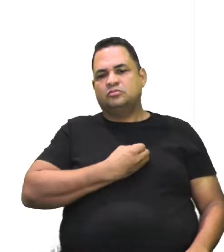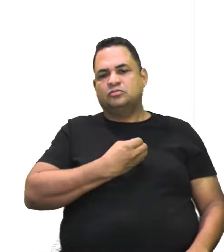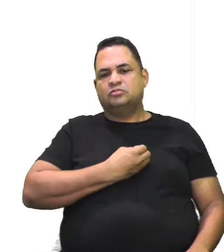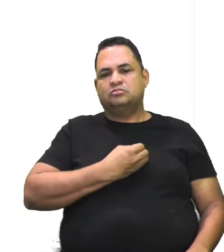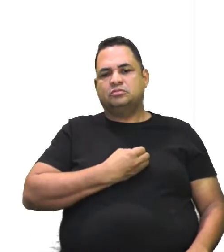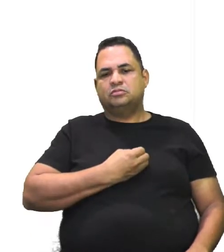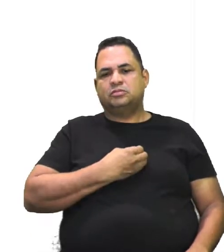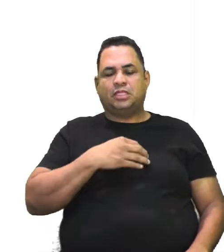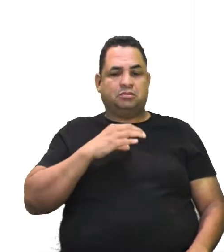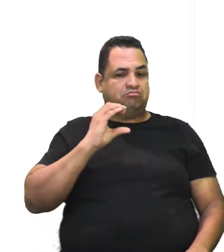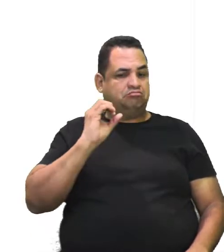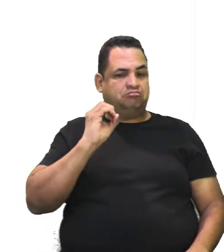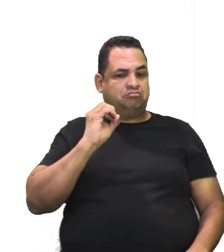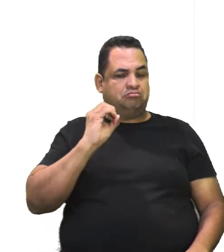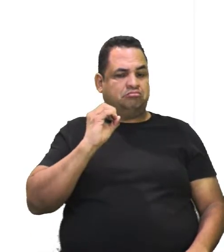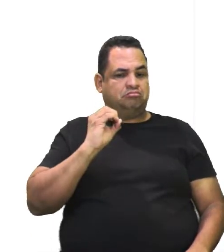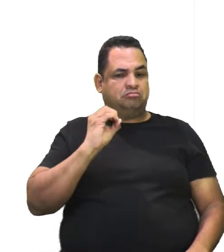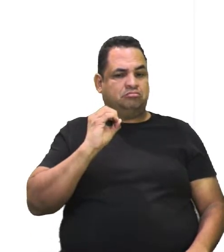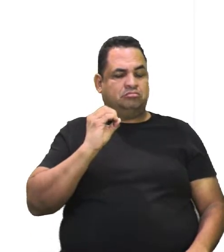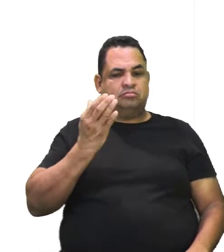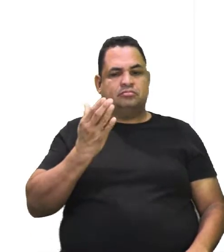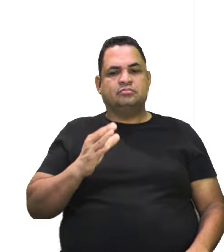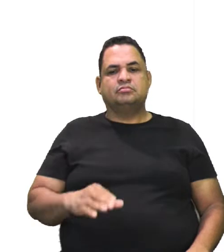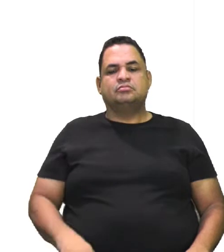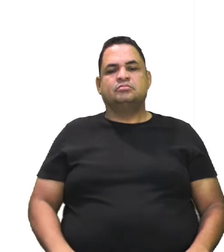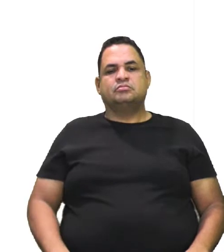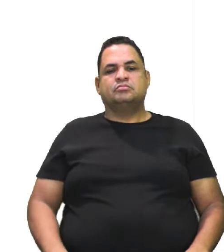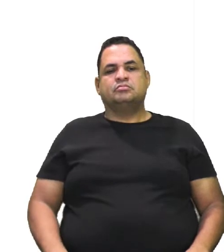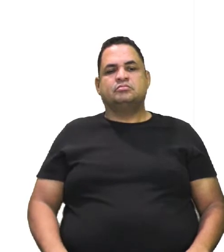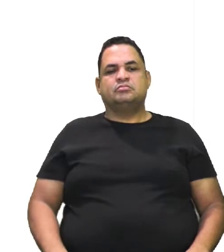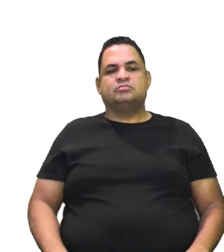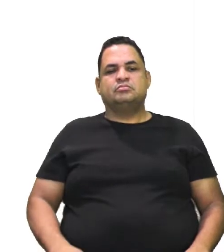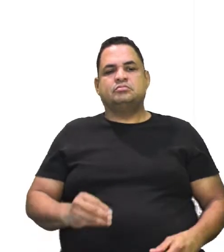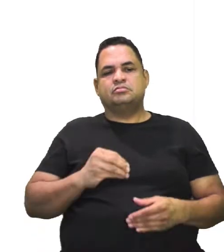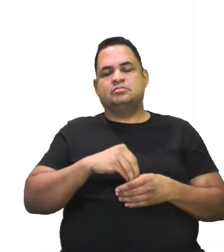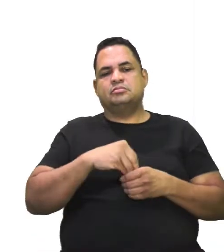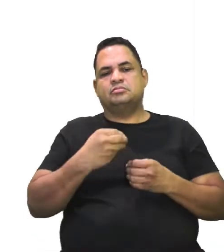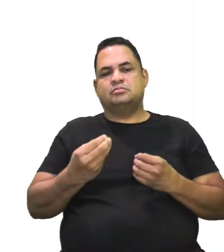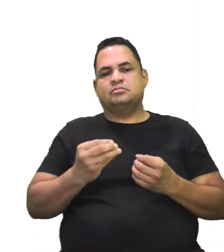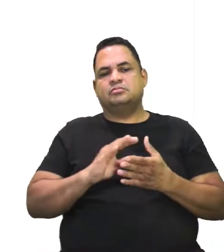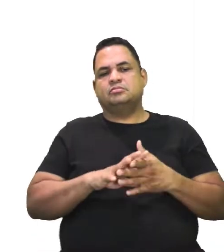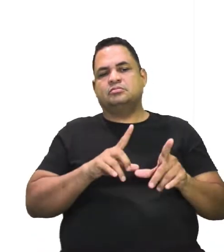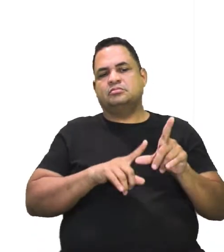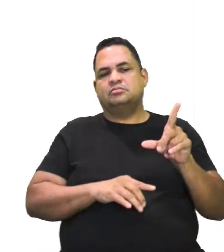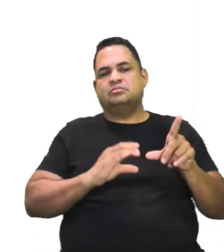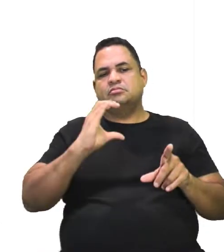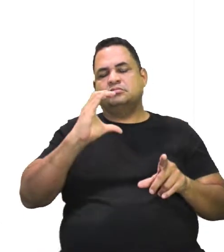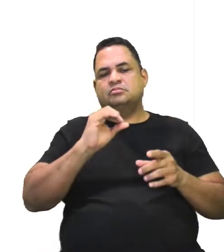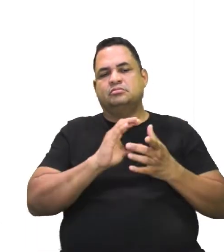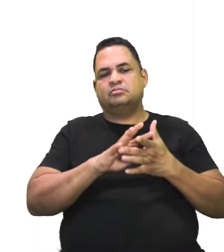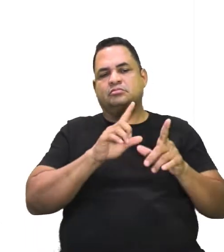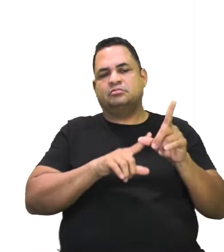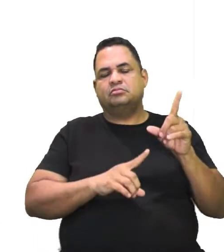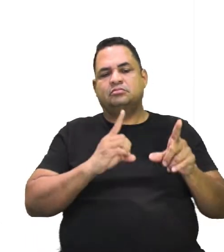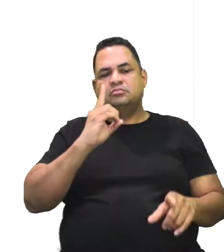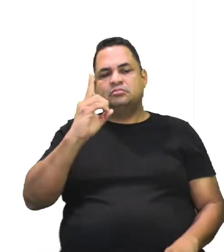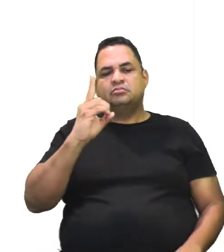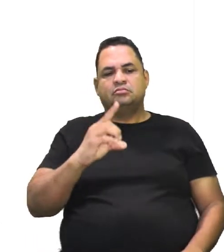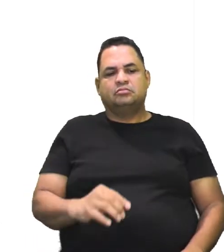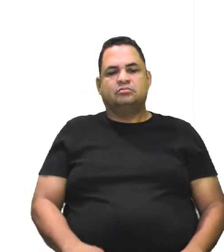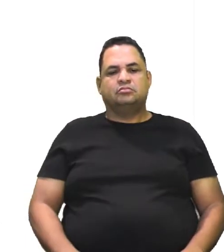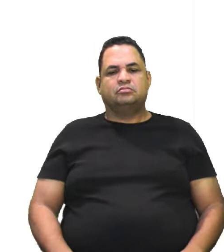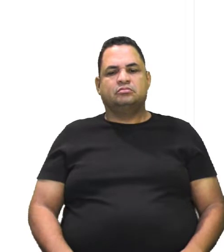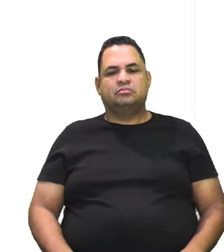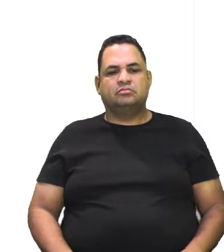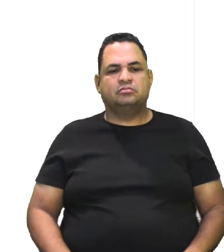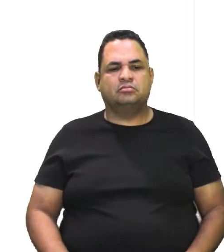0? Verdade, um dos valores é 0. Ah, então posso jogar fora a letra C e a letra D? Pode.